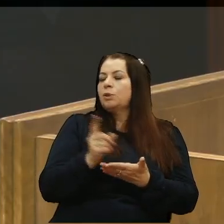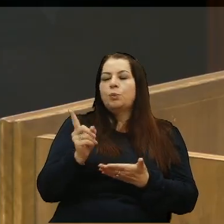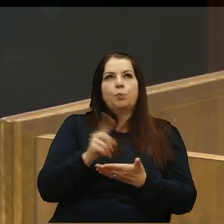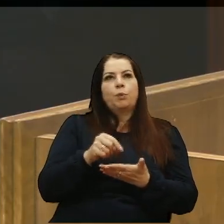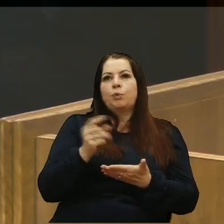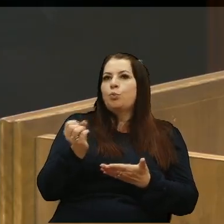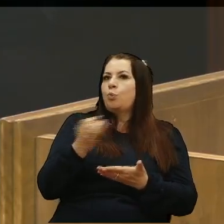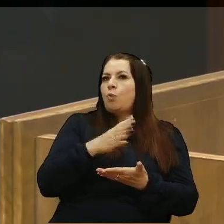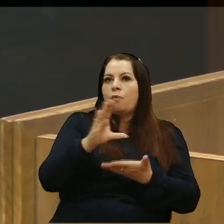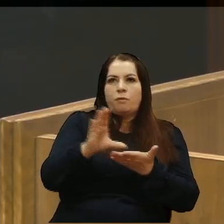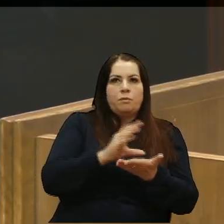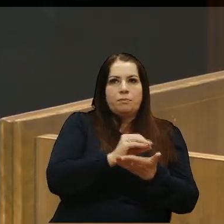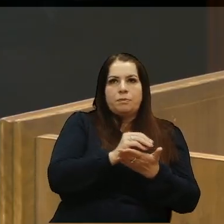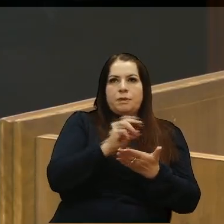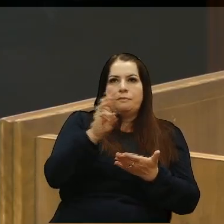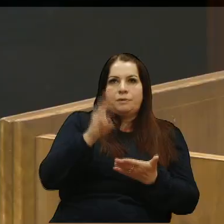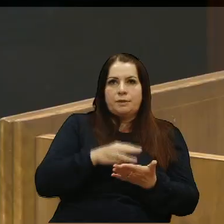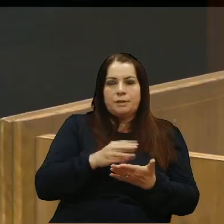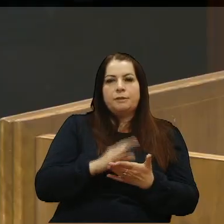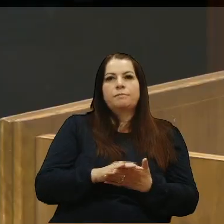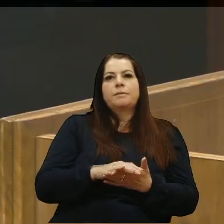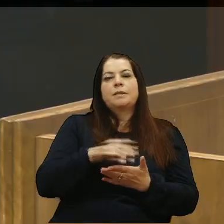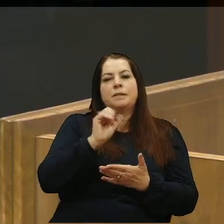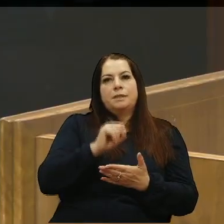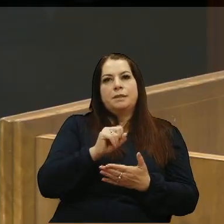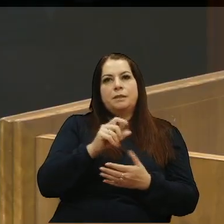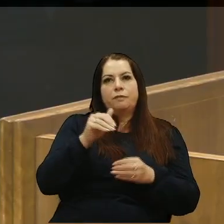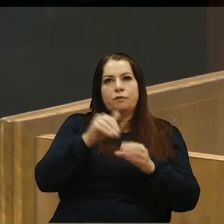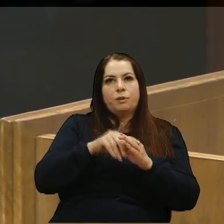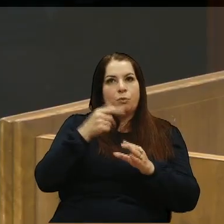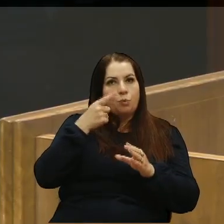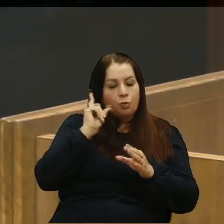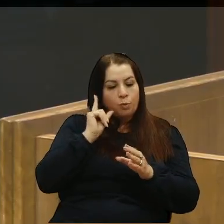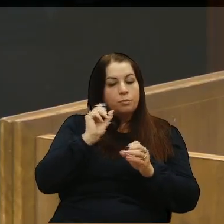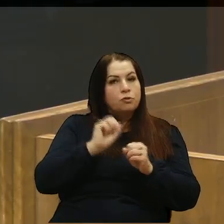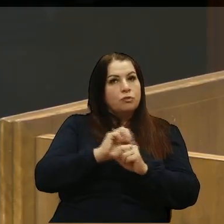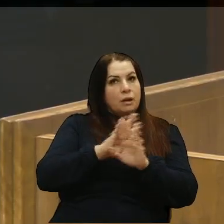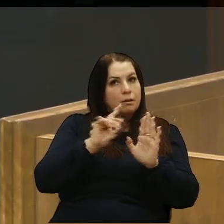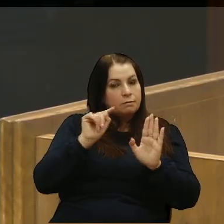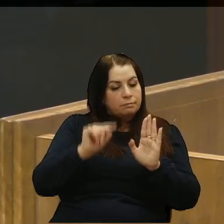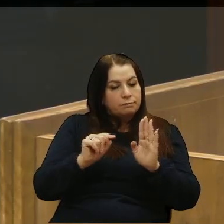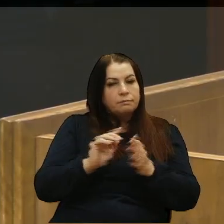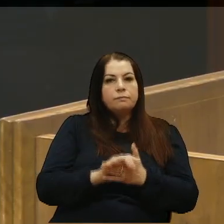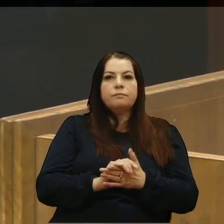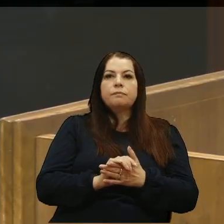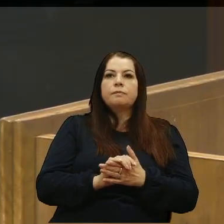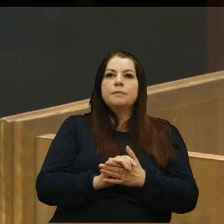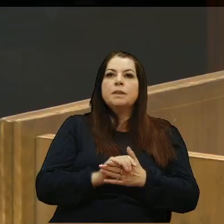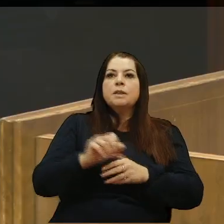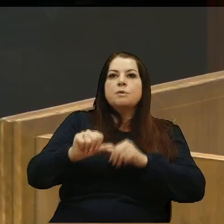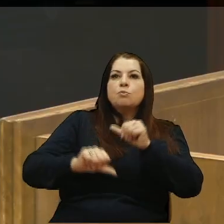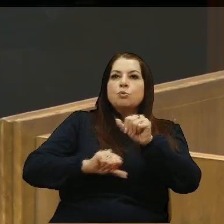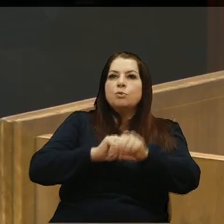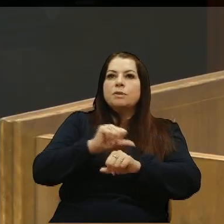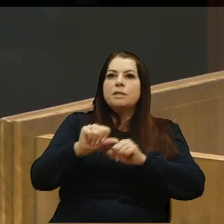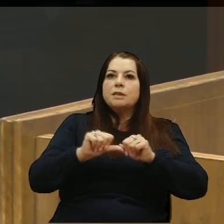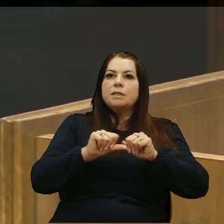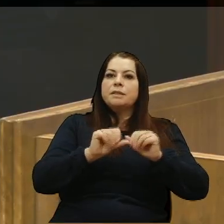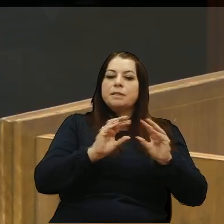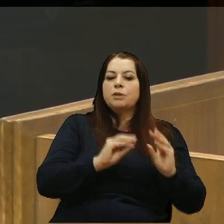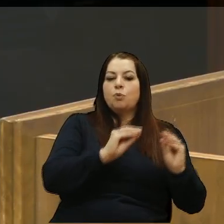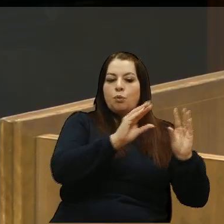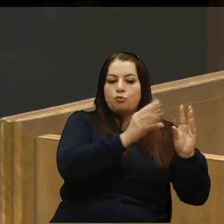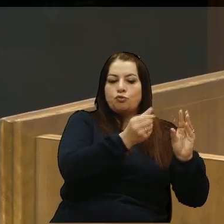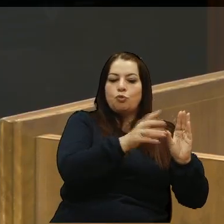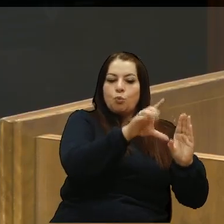novo repasse para a Visate. E sim, o que nós votamos ontem, deixamos claro aqui, é que a mudança de onde sai o